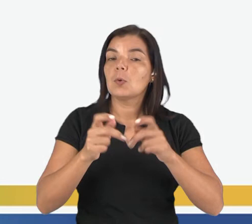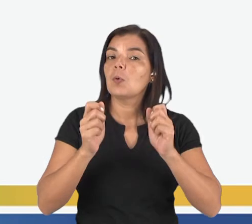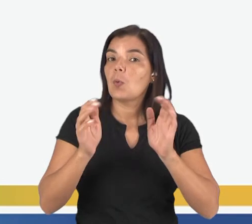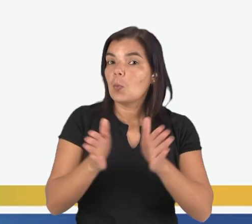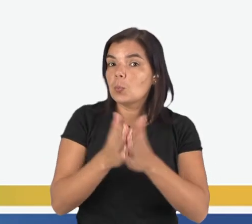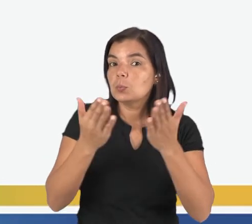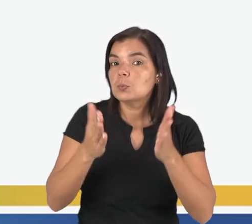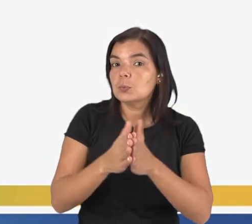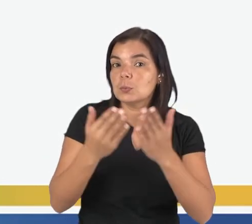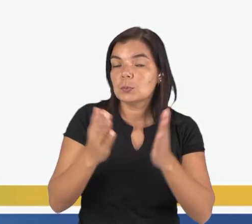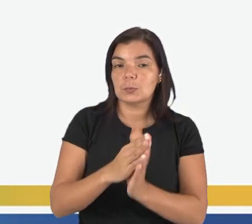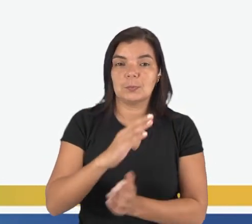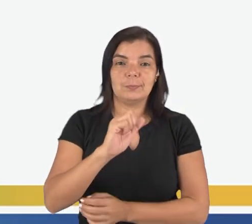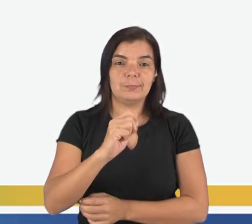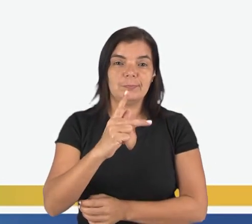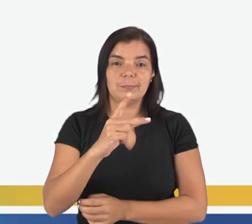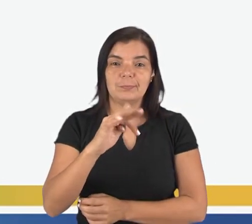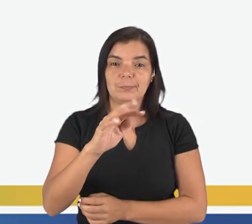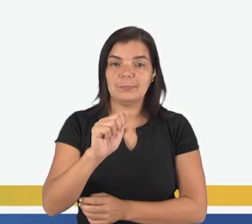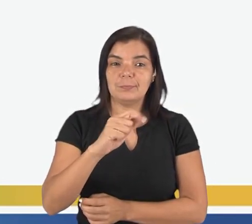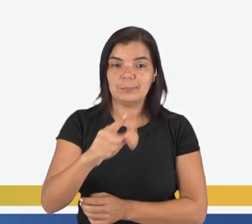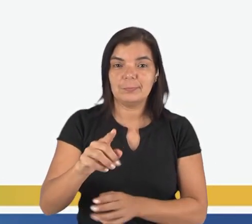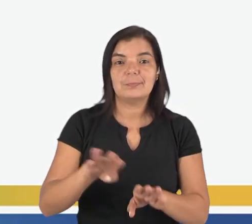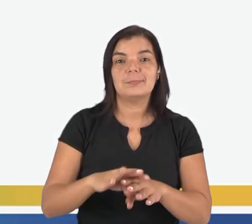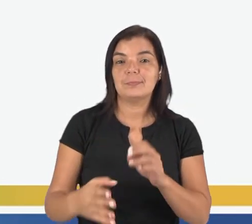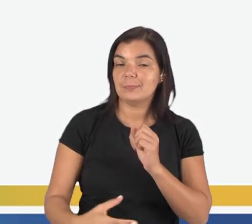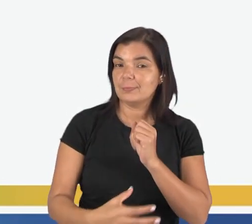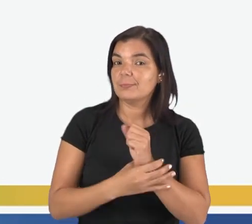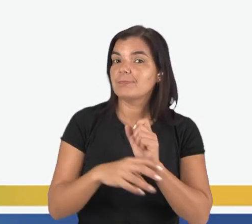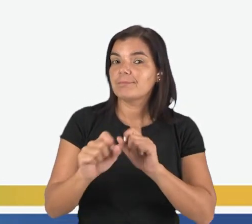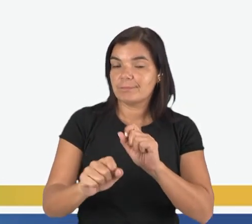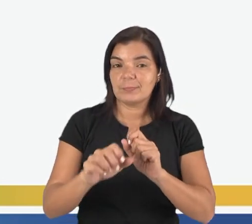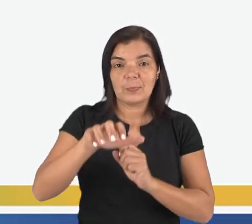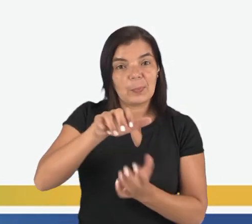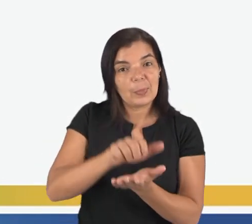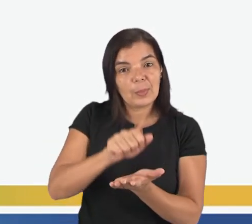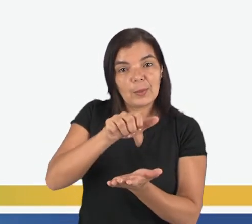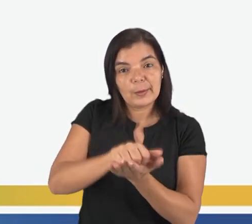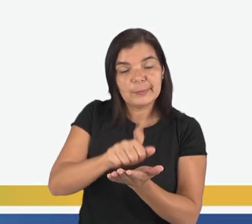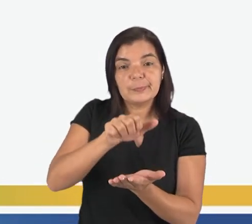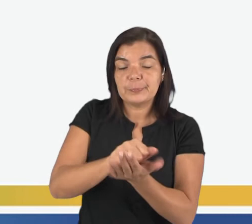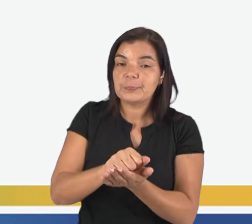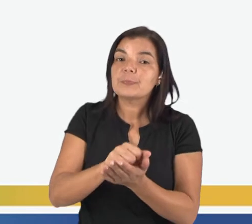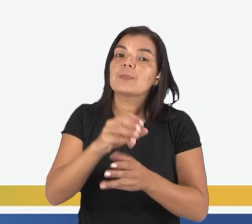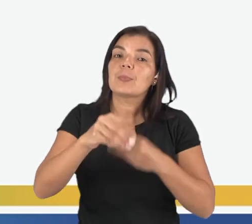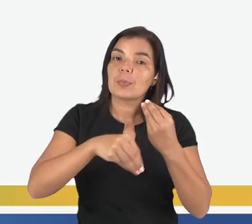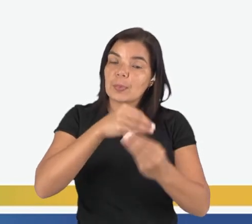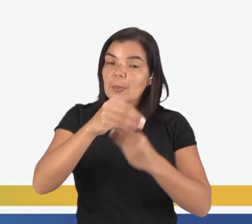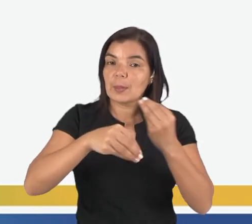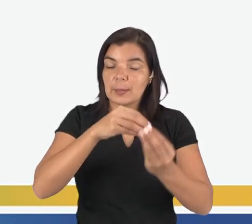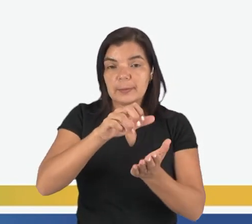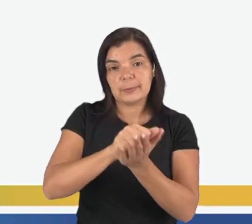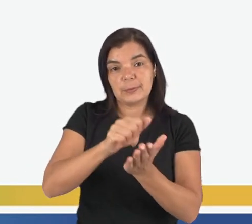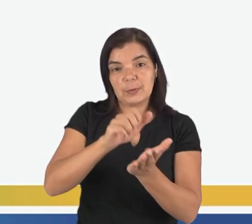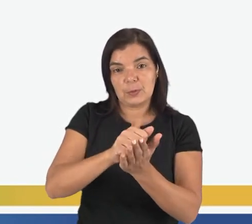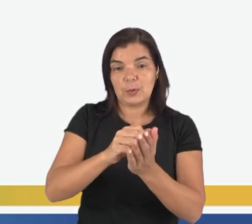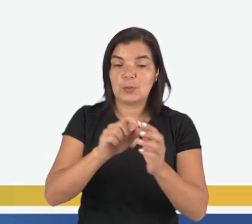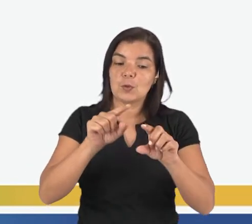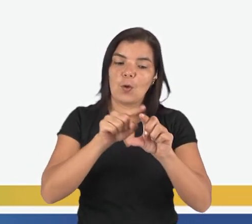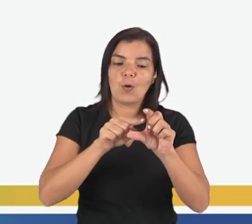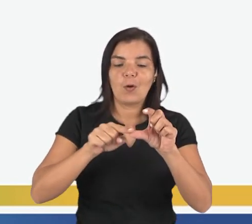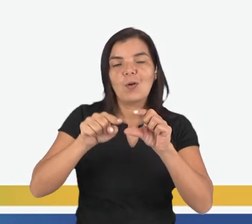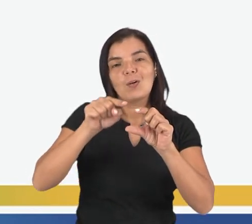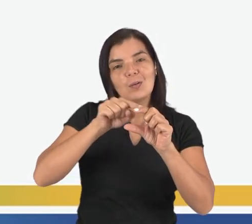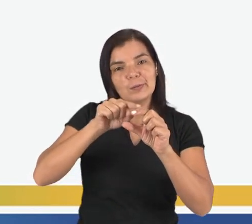pobre chamava de capitão. Segurando-se de igual maneira dessa mistura, faziam pelotas redondas